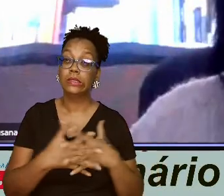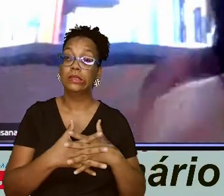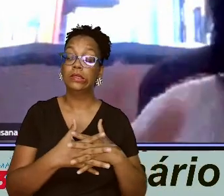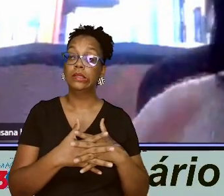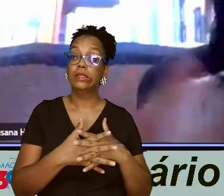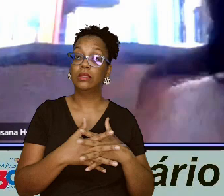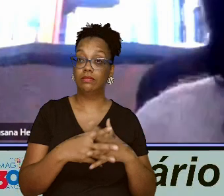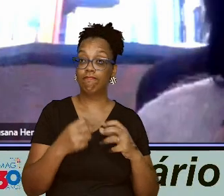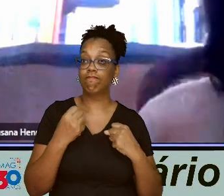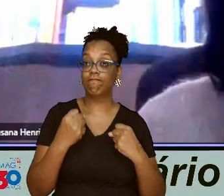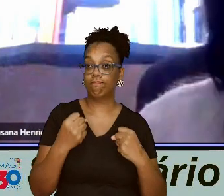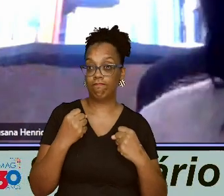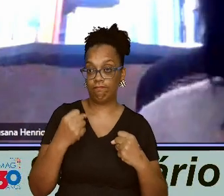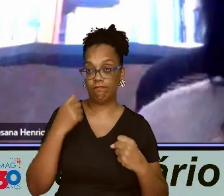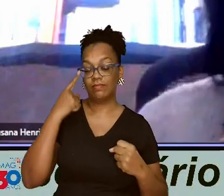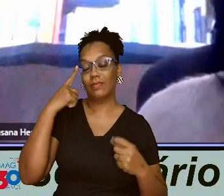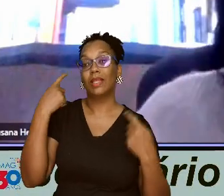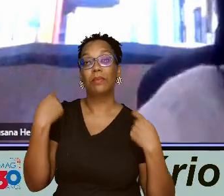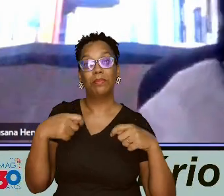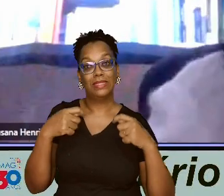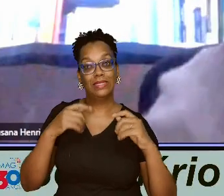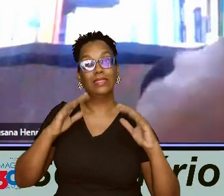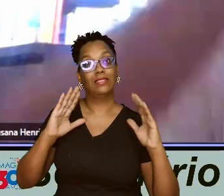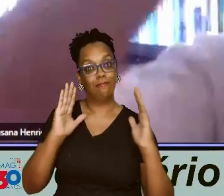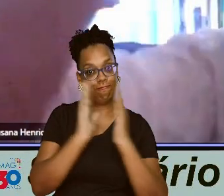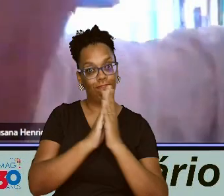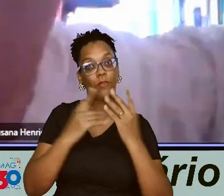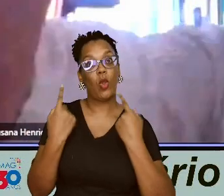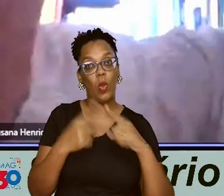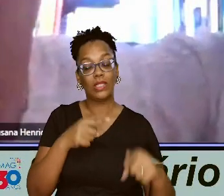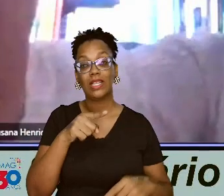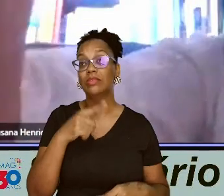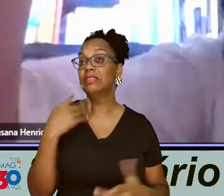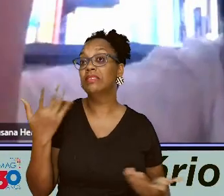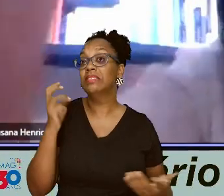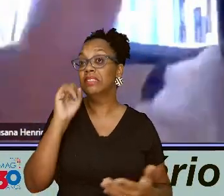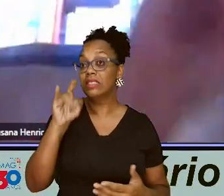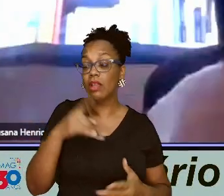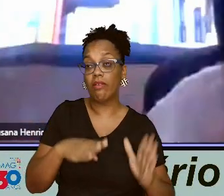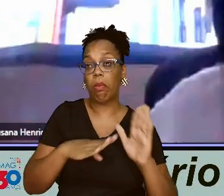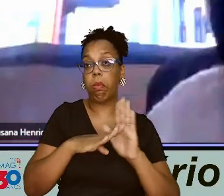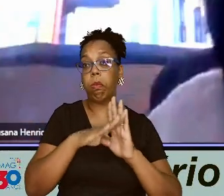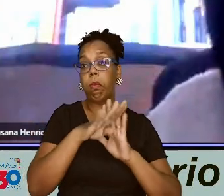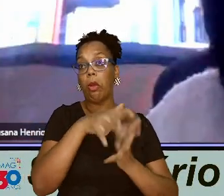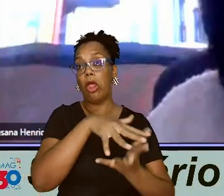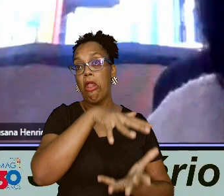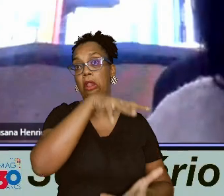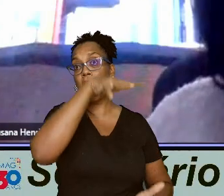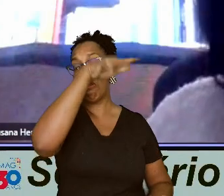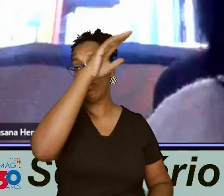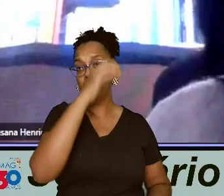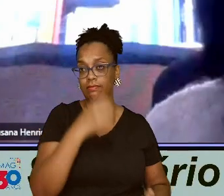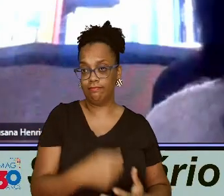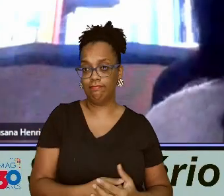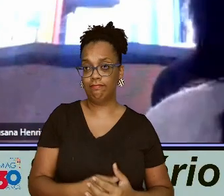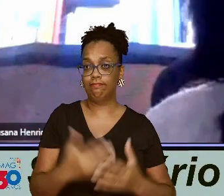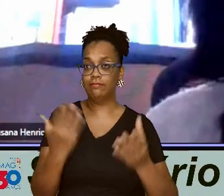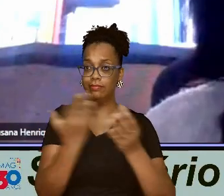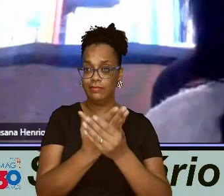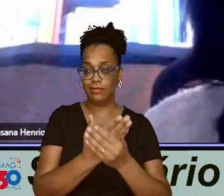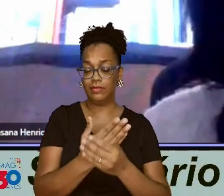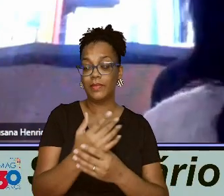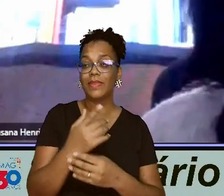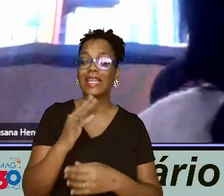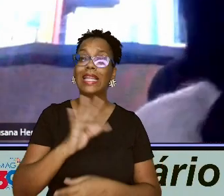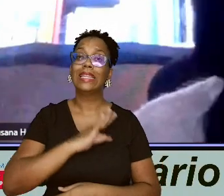grande, é preciso enfrentar isso, porque senão a gente vai continuar sempre num crescente do volume de processos. E a técnica dos